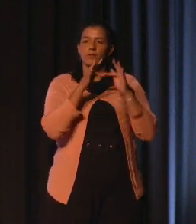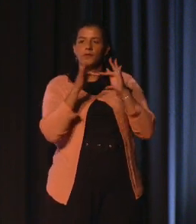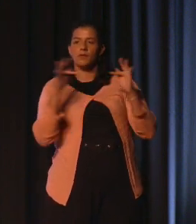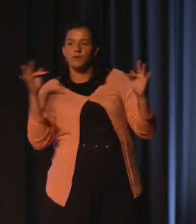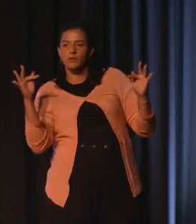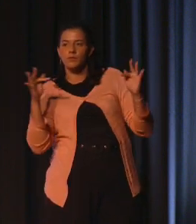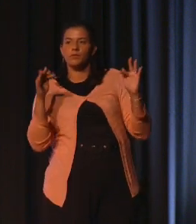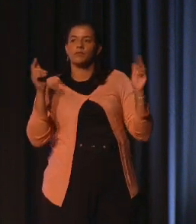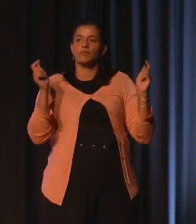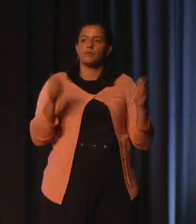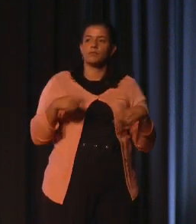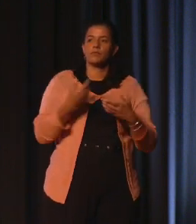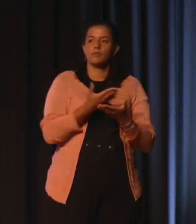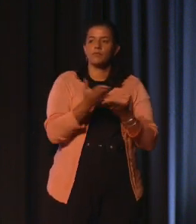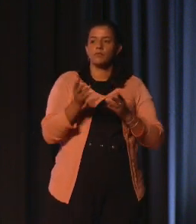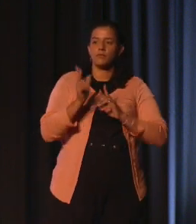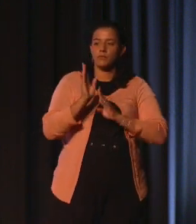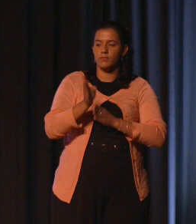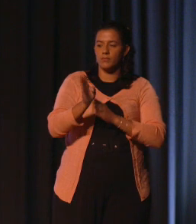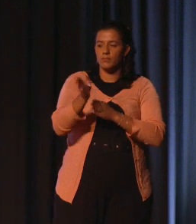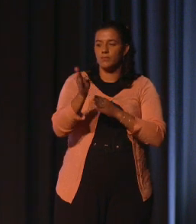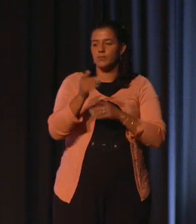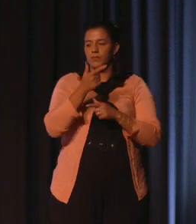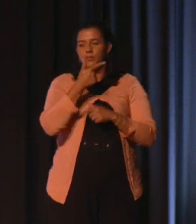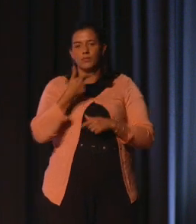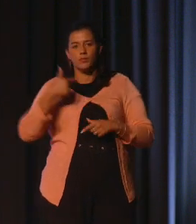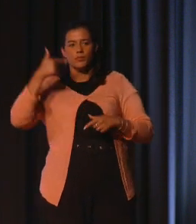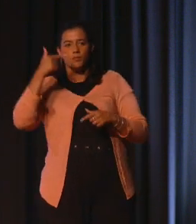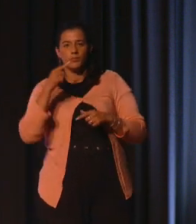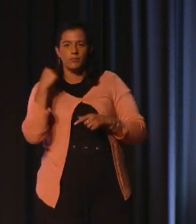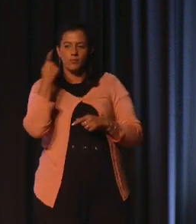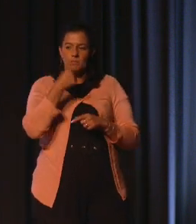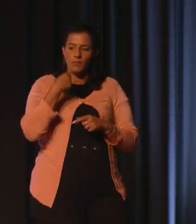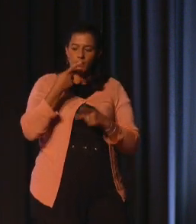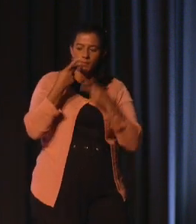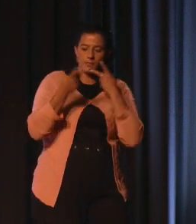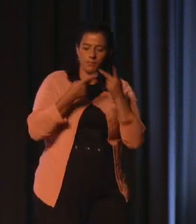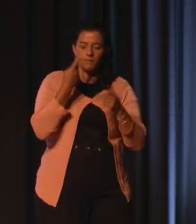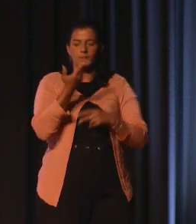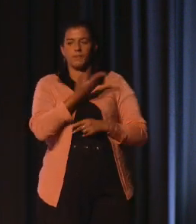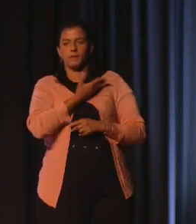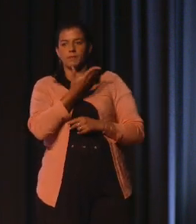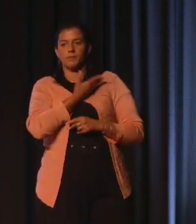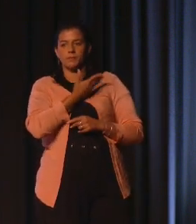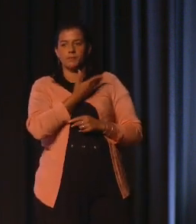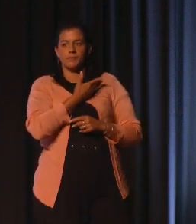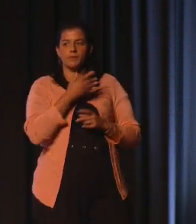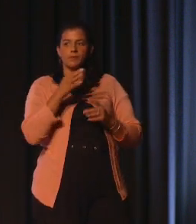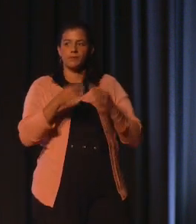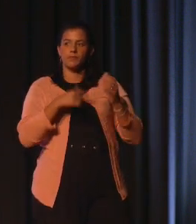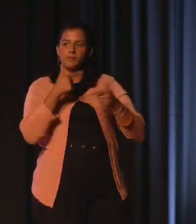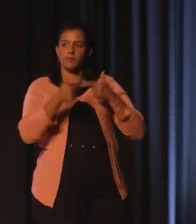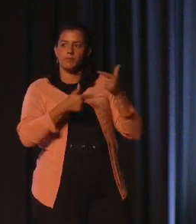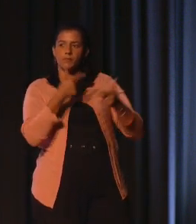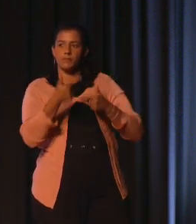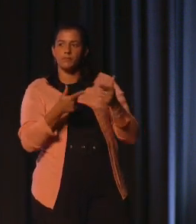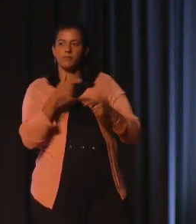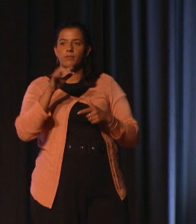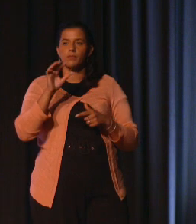inicial que eu coloquei lá: mantenha nos lábios um sorriso e na boca uma palavra amiga. É porque, quando eu fui trabalhar no